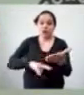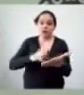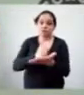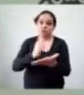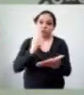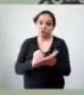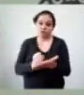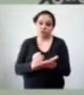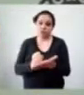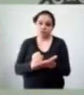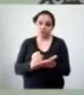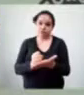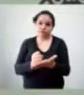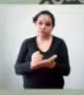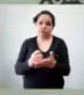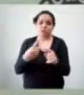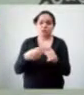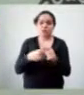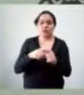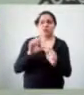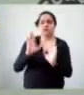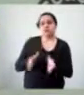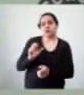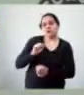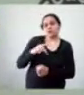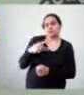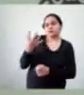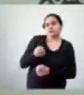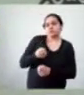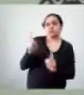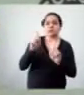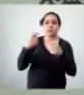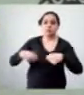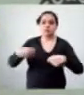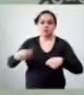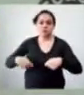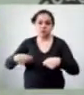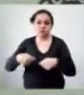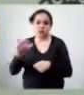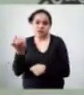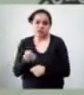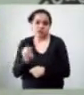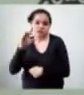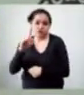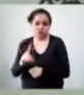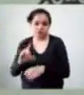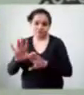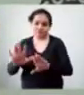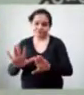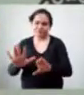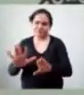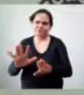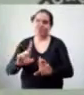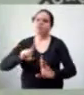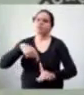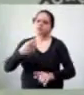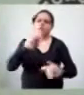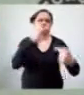entre aspas, que a aposentadoria determinava. Depois de muita discussão, assentou-se